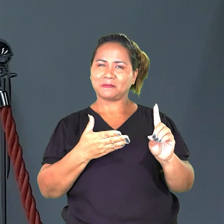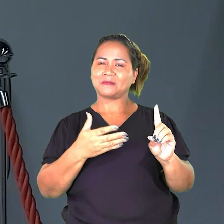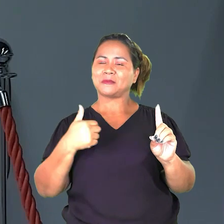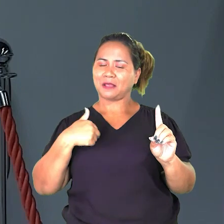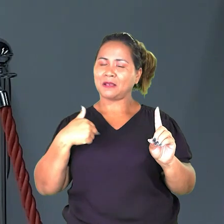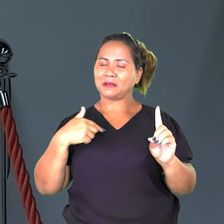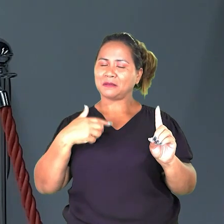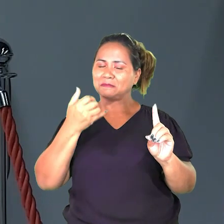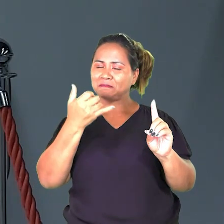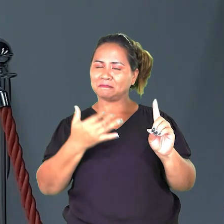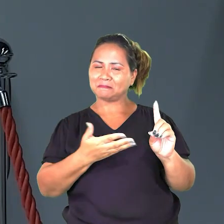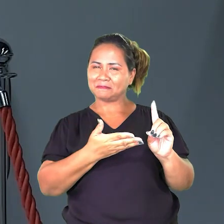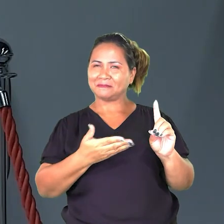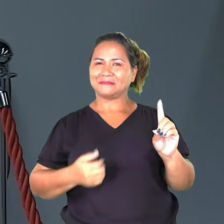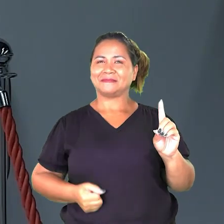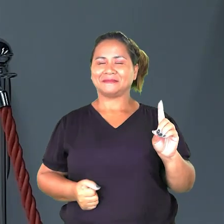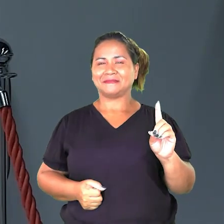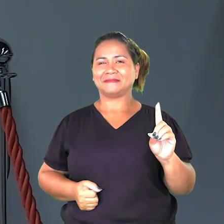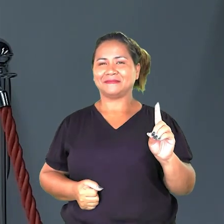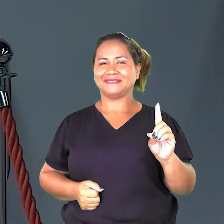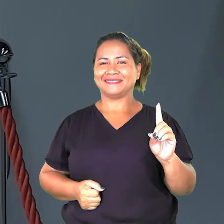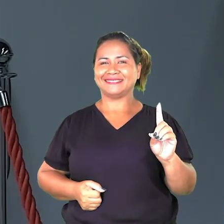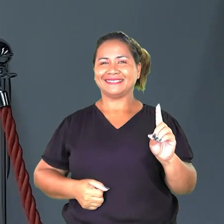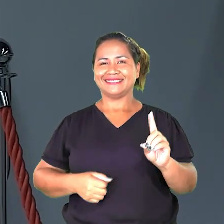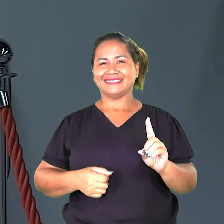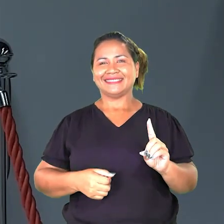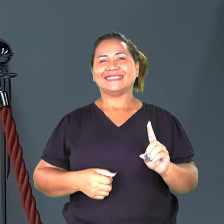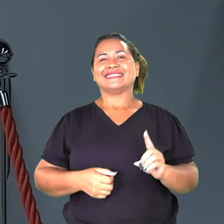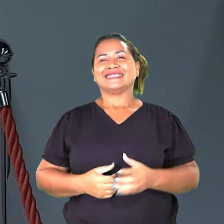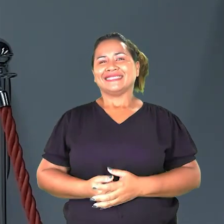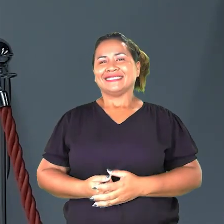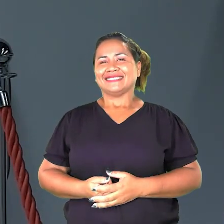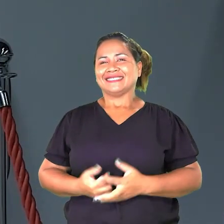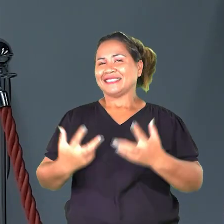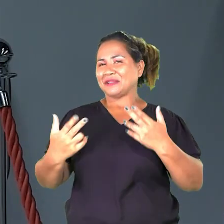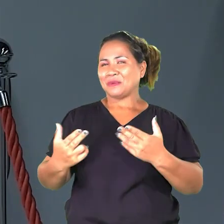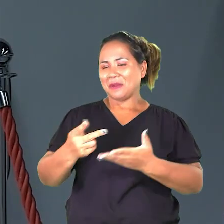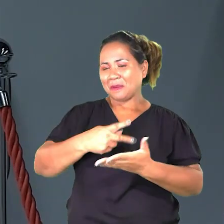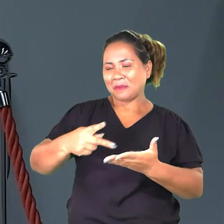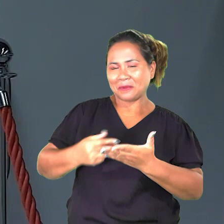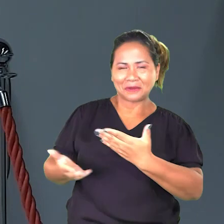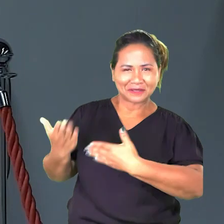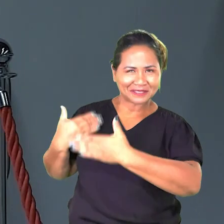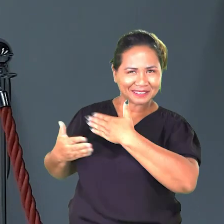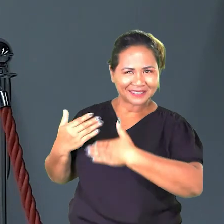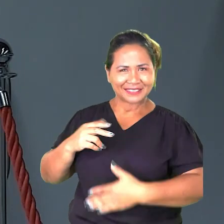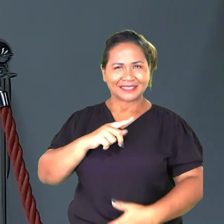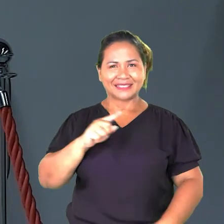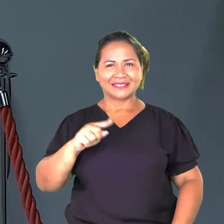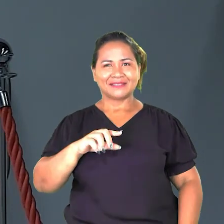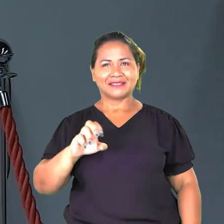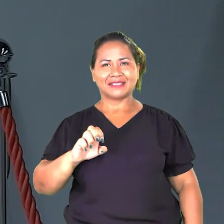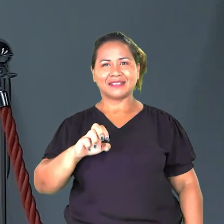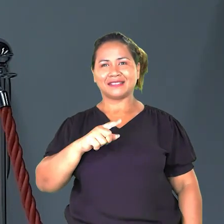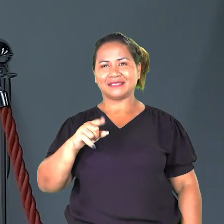sobre a pessoa do Paulo Bonfim. Cabe a mim aqui, não obstante a linda